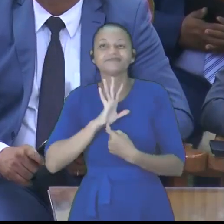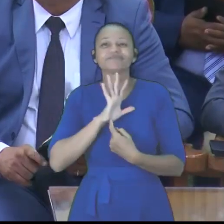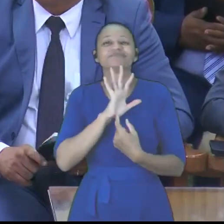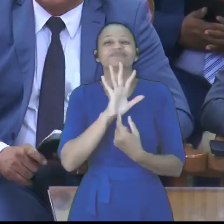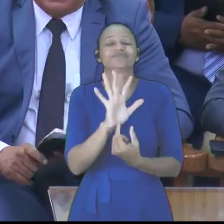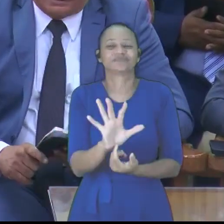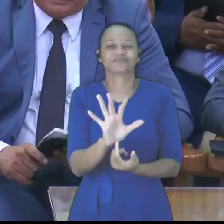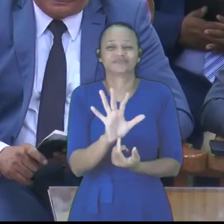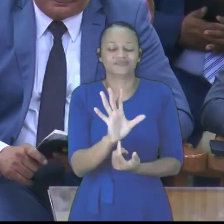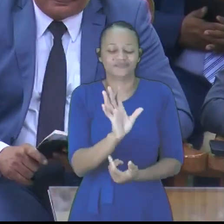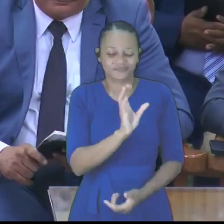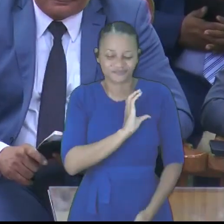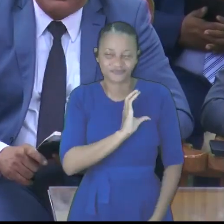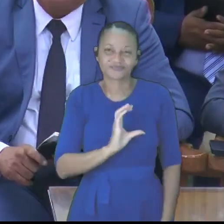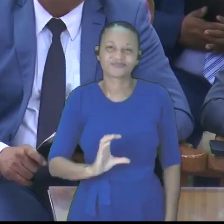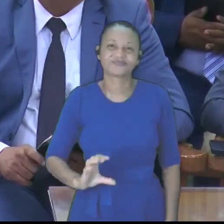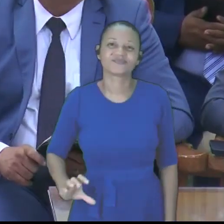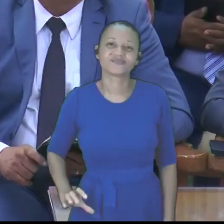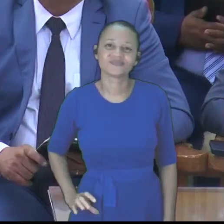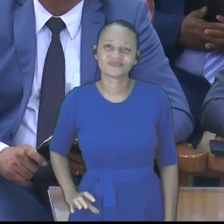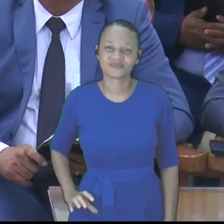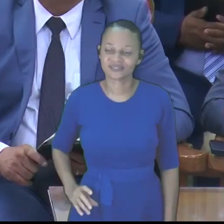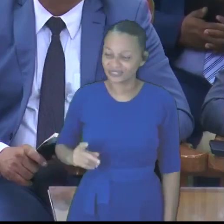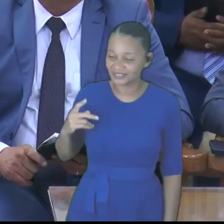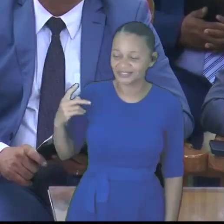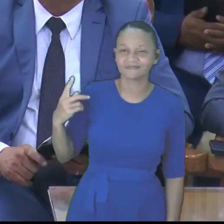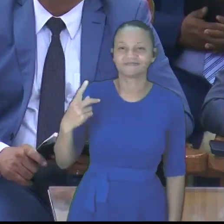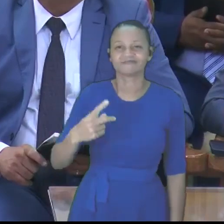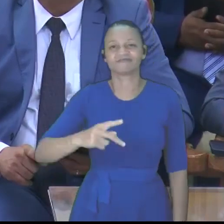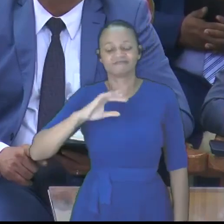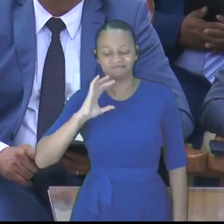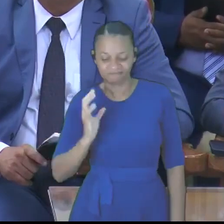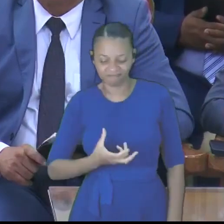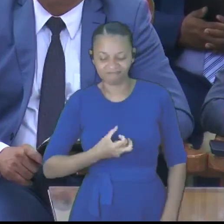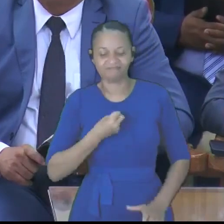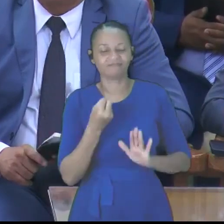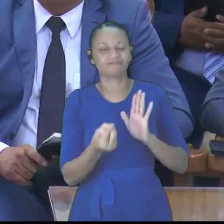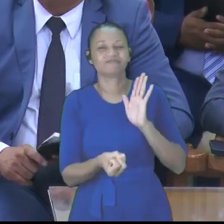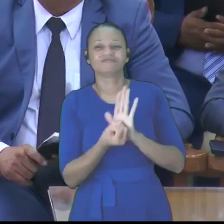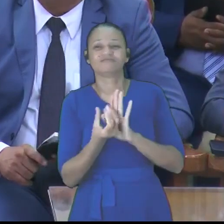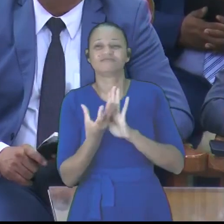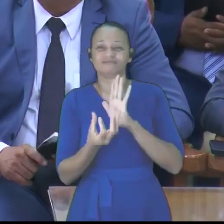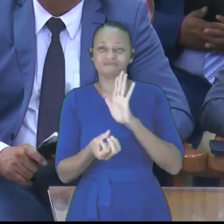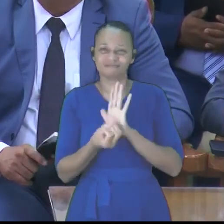apresentando Cristo e a sua salvação e a sua obra.